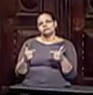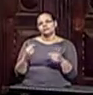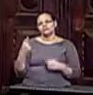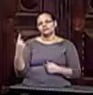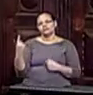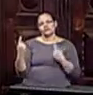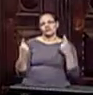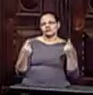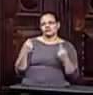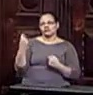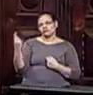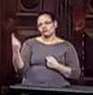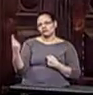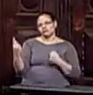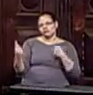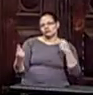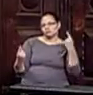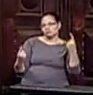isoladas